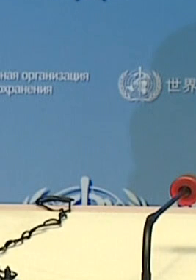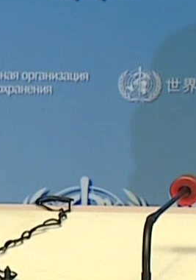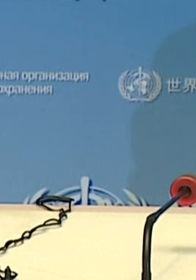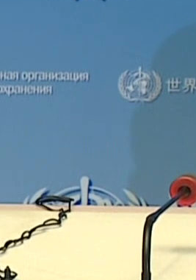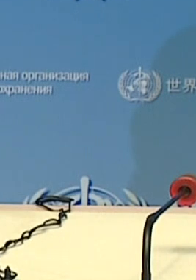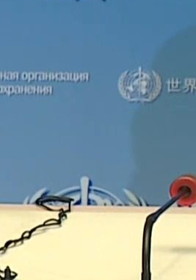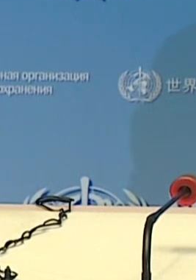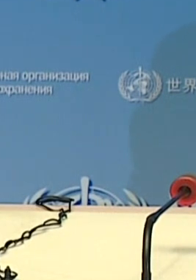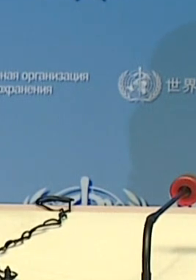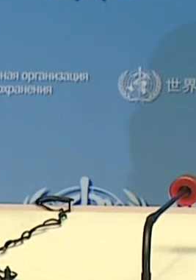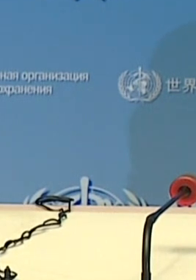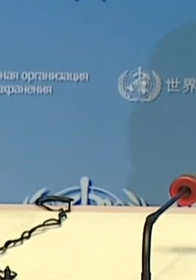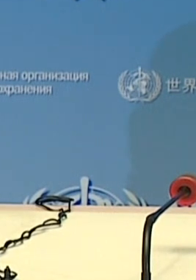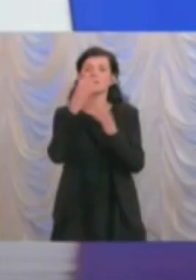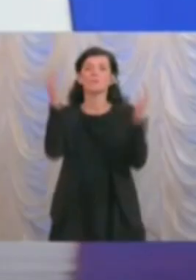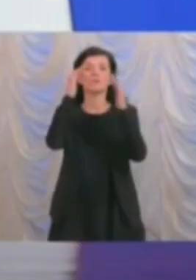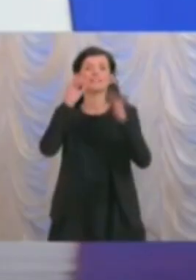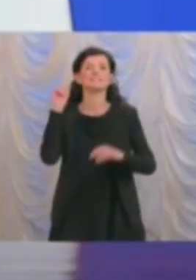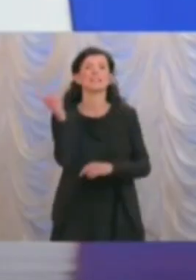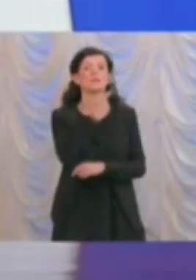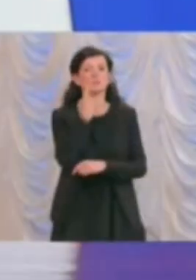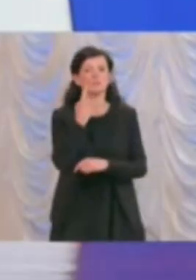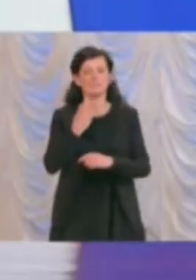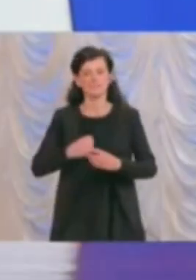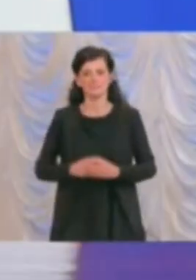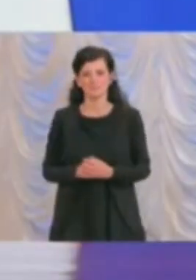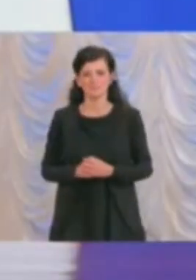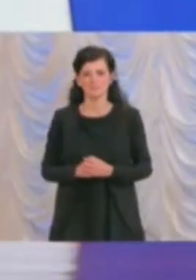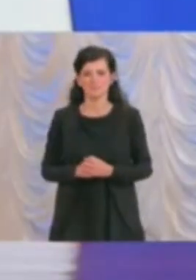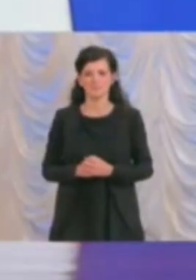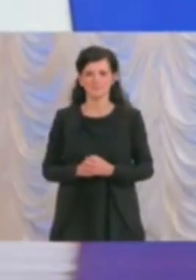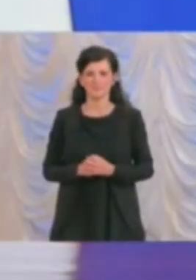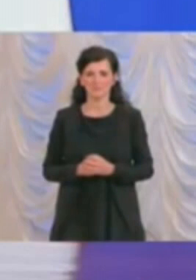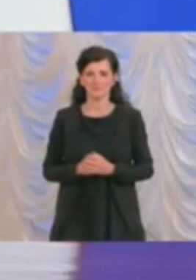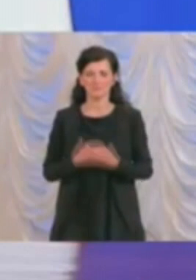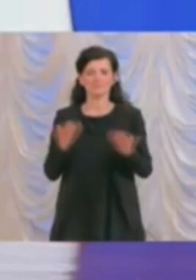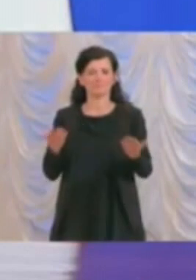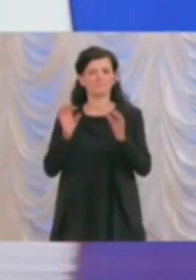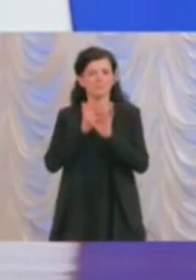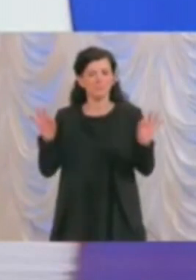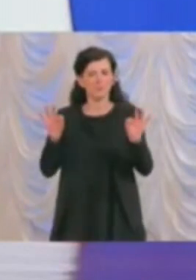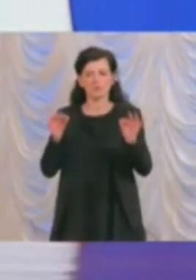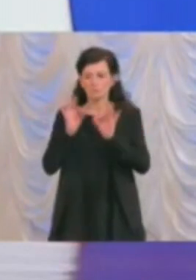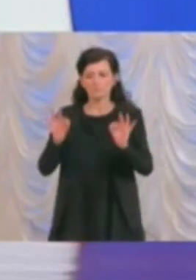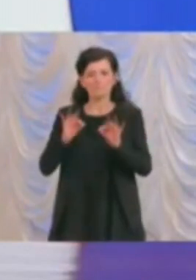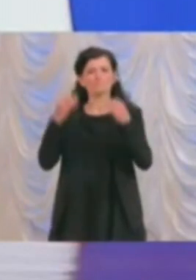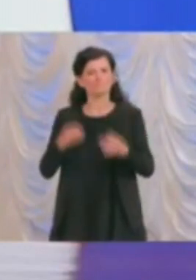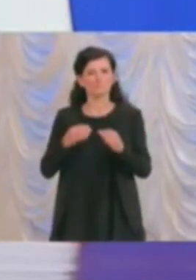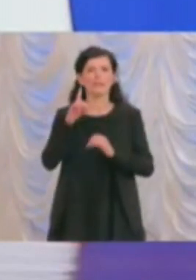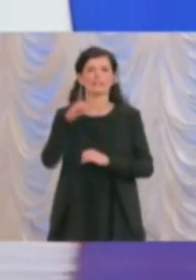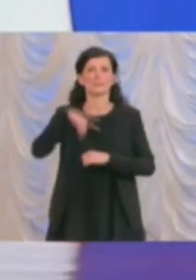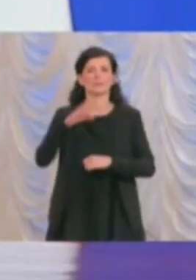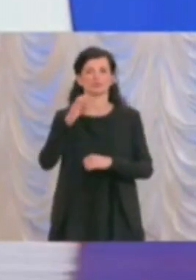as restrições restrictions o governo italiano prorrogou nesta sexta-feira até 3 de maio o confinamento